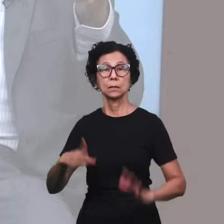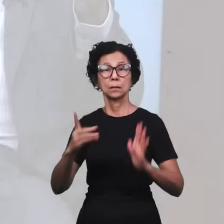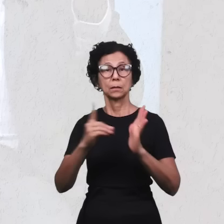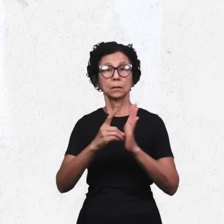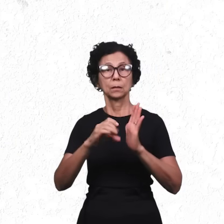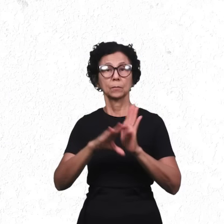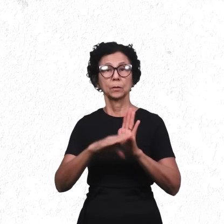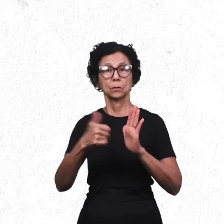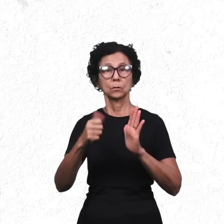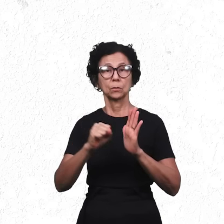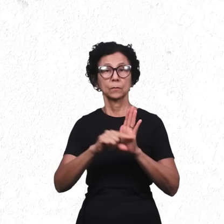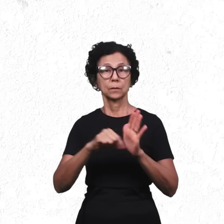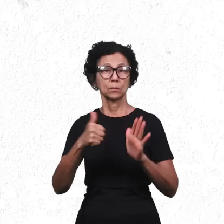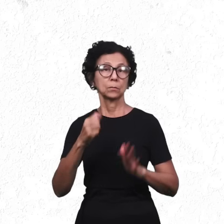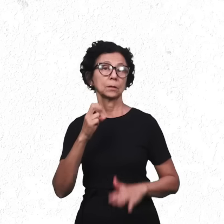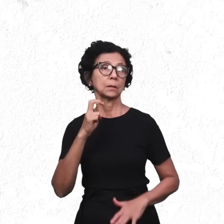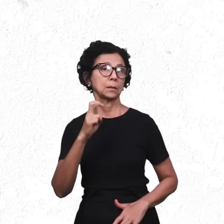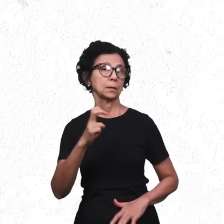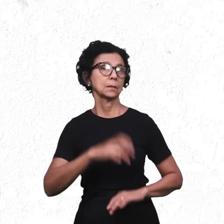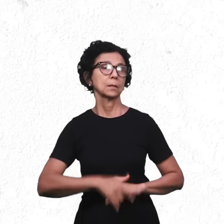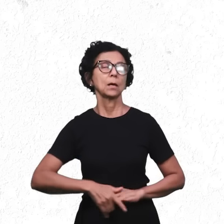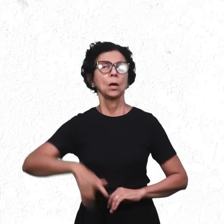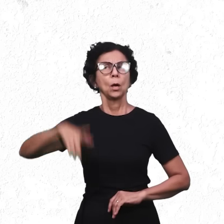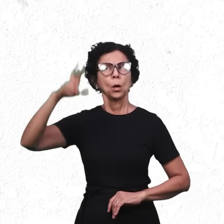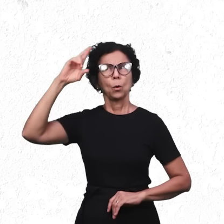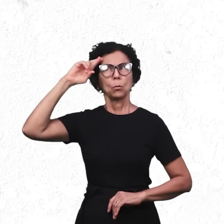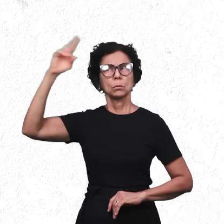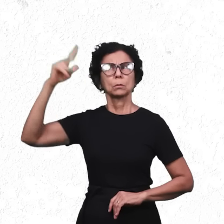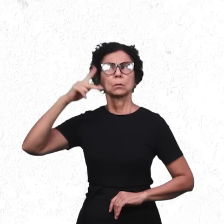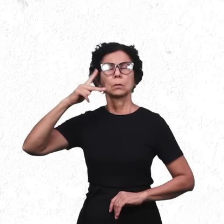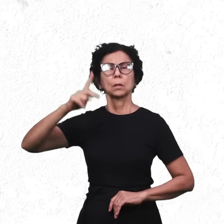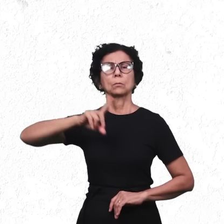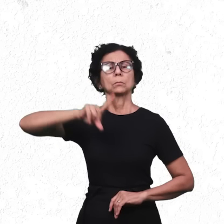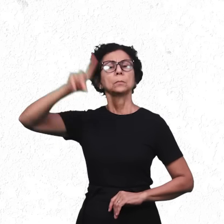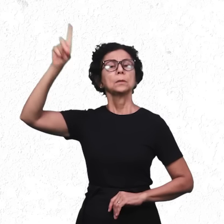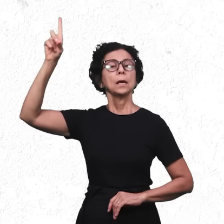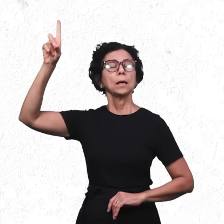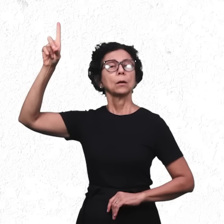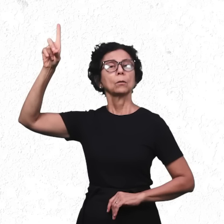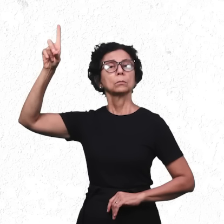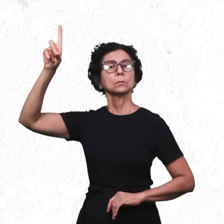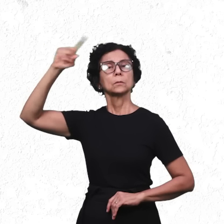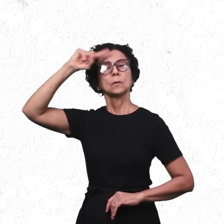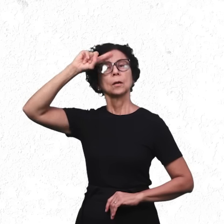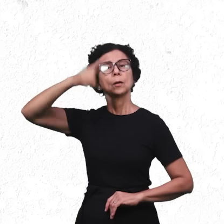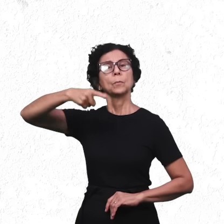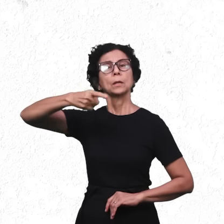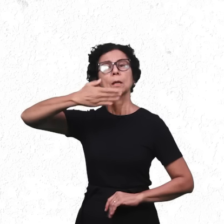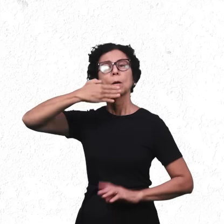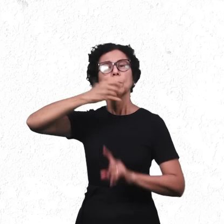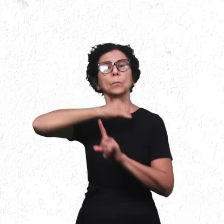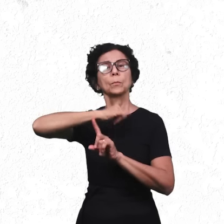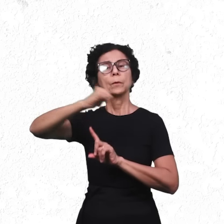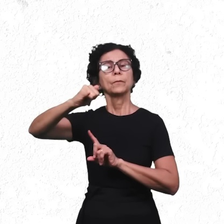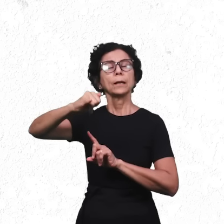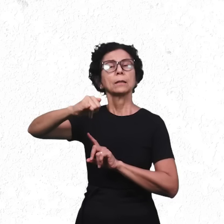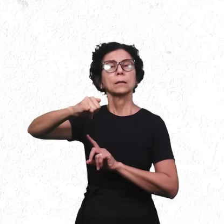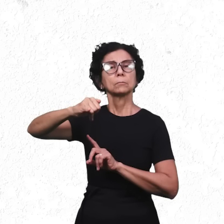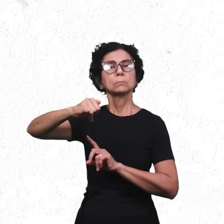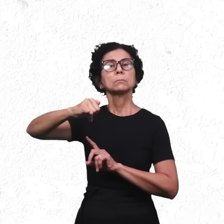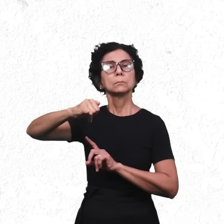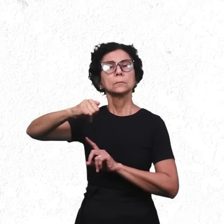18:15. O Senhor teu Deus te despertará um profeta do meio de ti, de teus